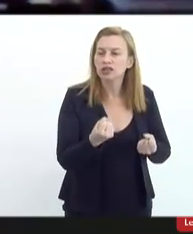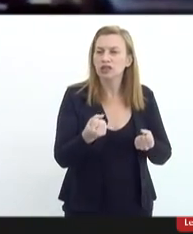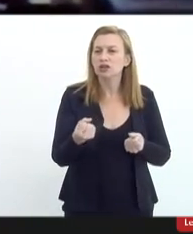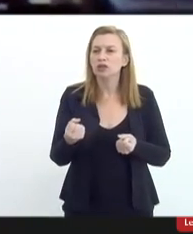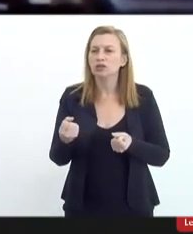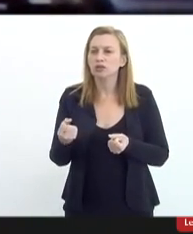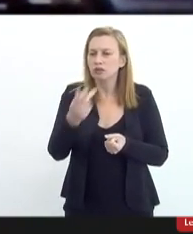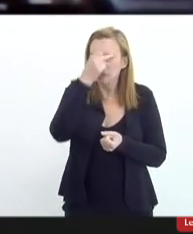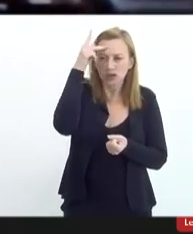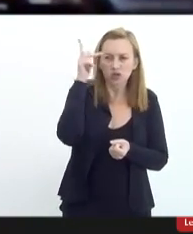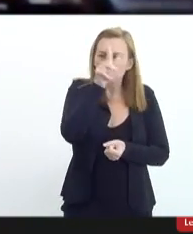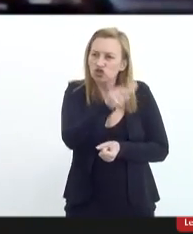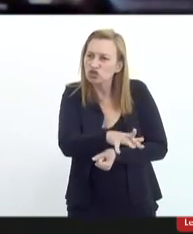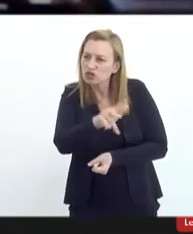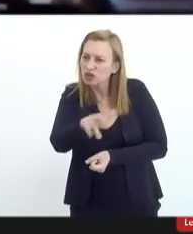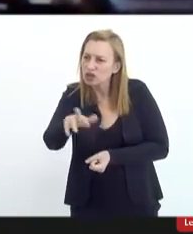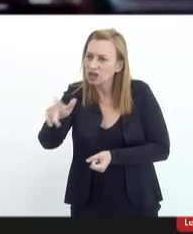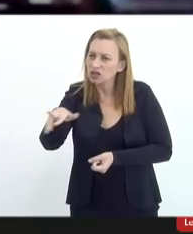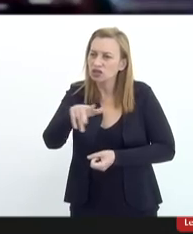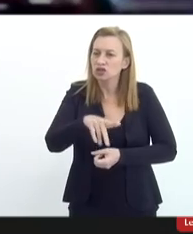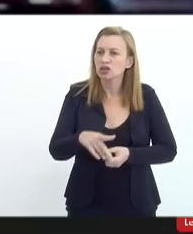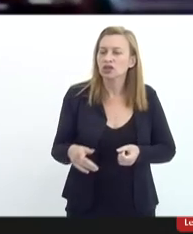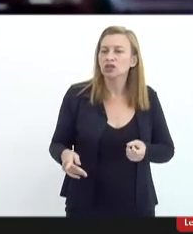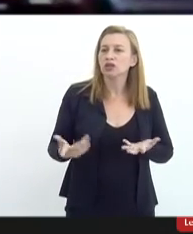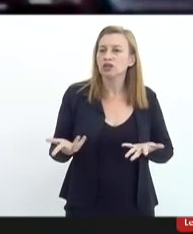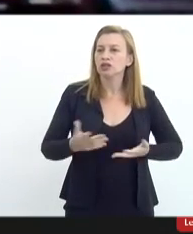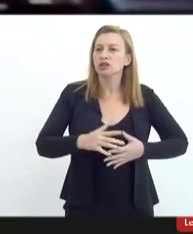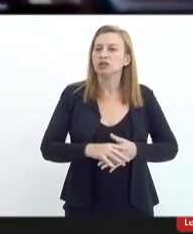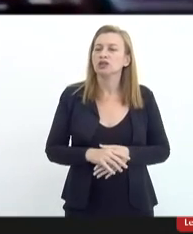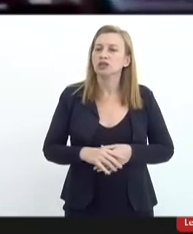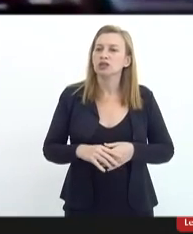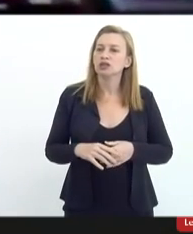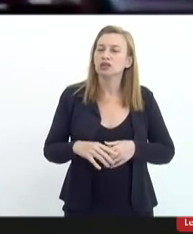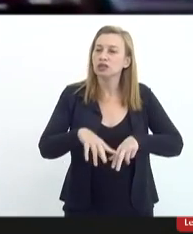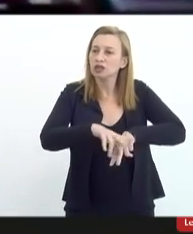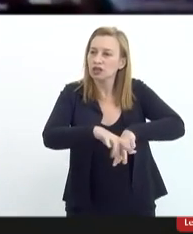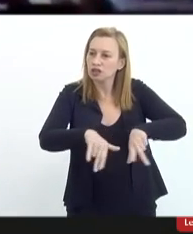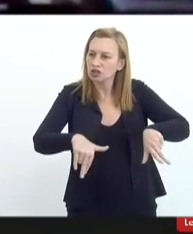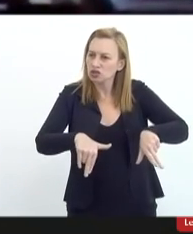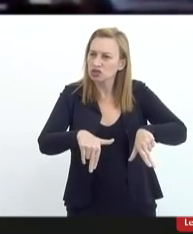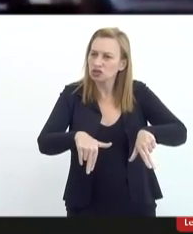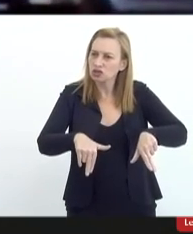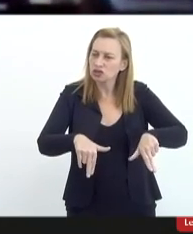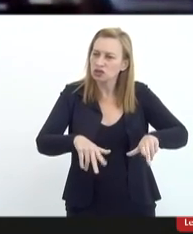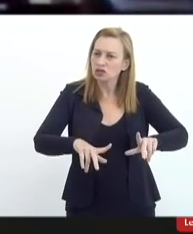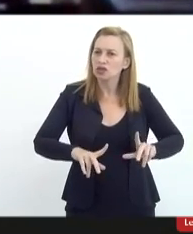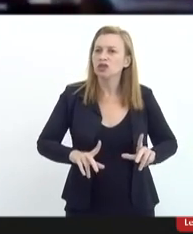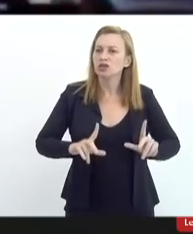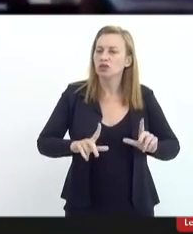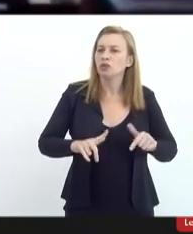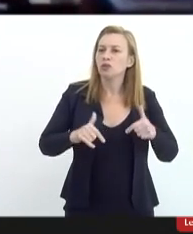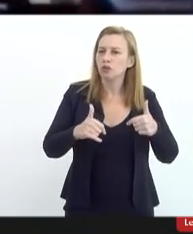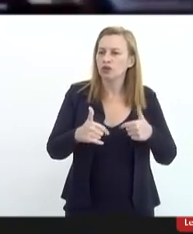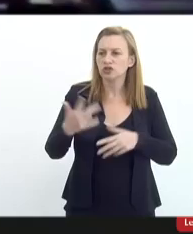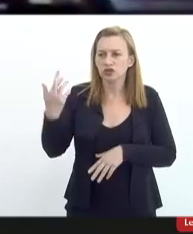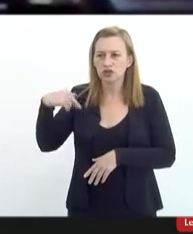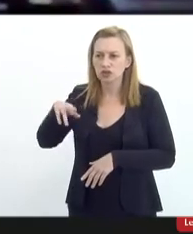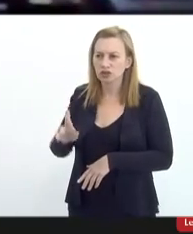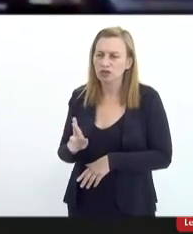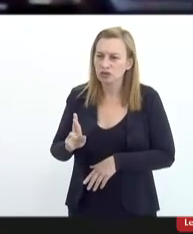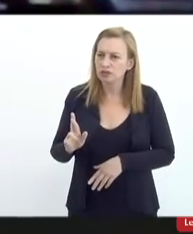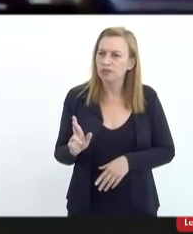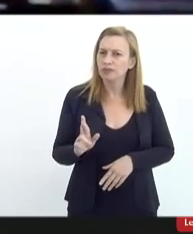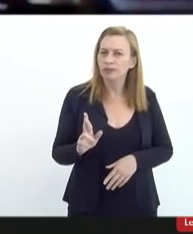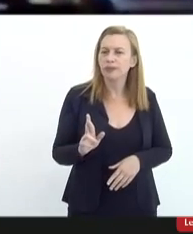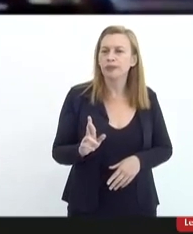pessoas de diferentes procedências, etnias e formas religiosas e que